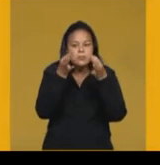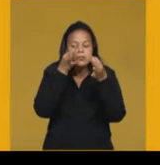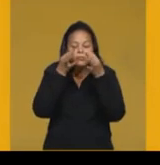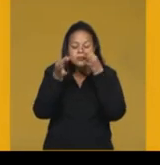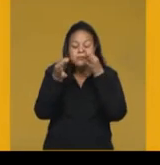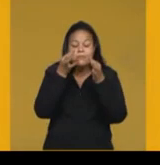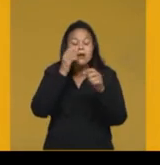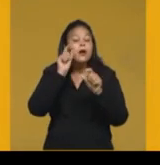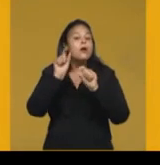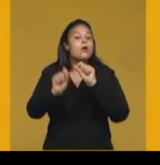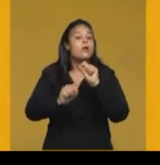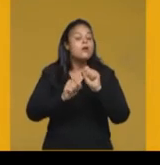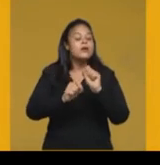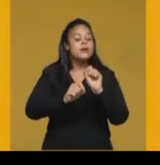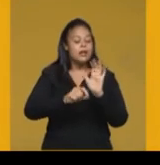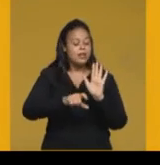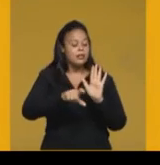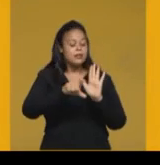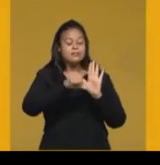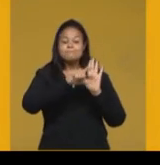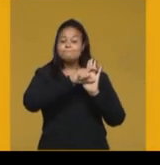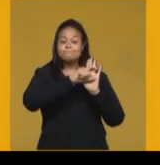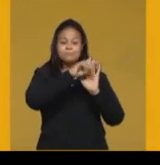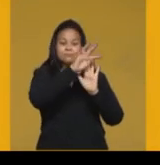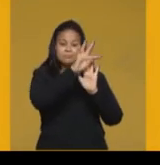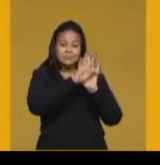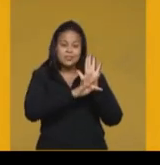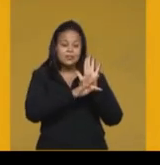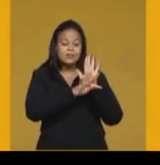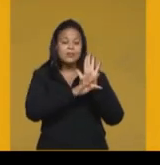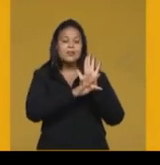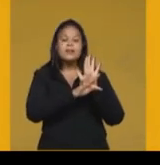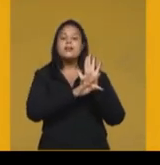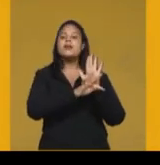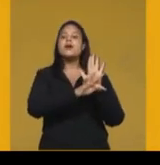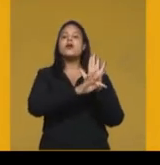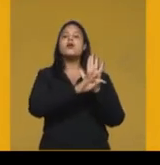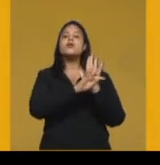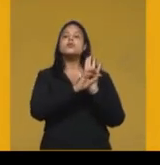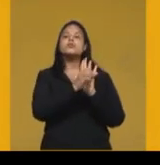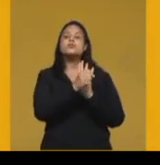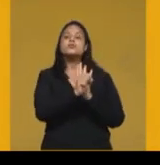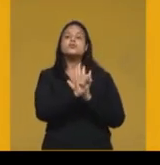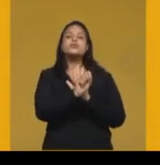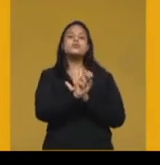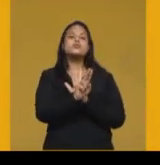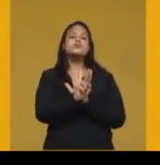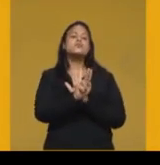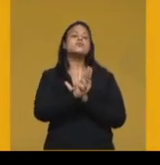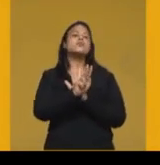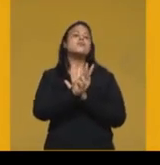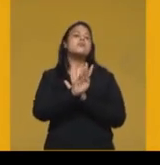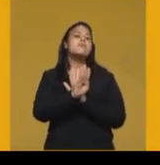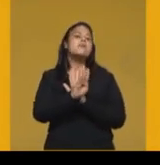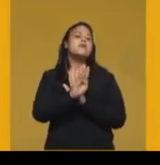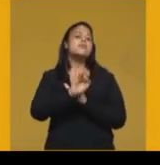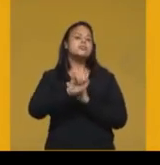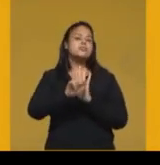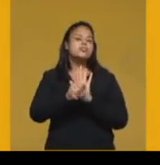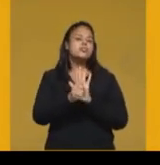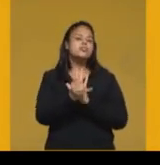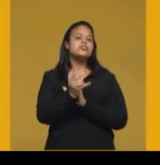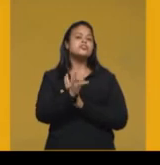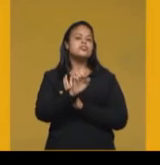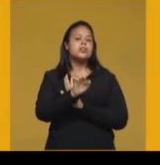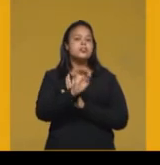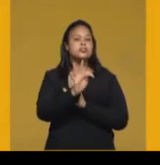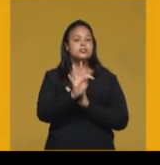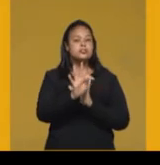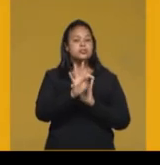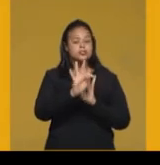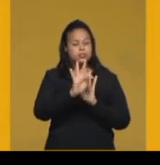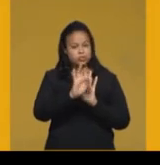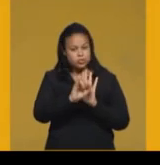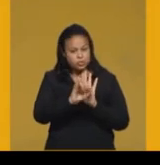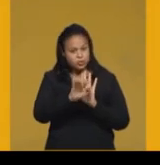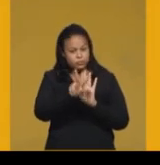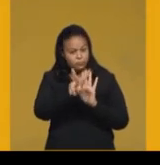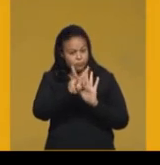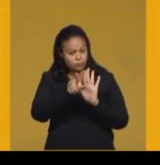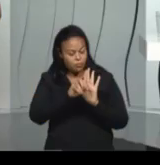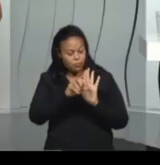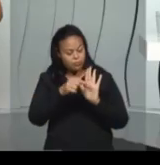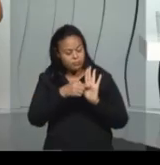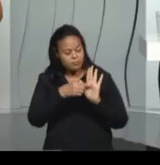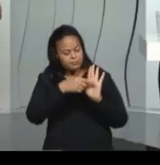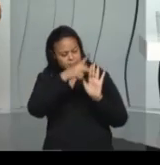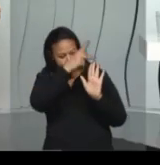subjetivo. Não confunda com o subjuntivo lá do verbo, hein? O subjetivo tem a ver com a questão